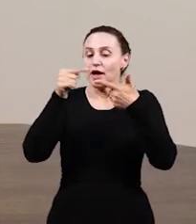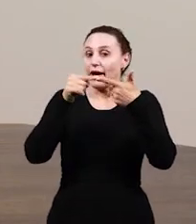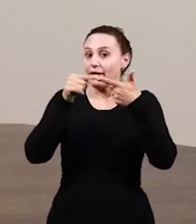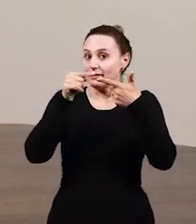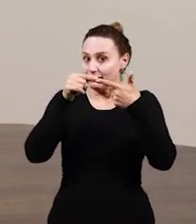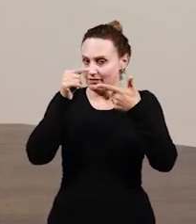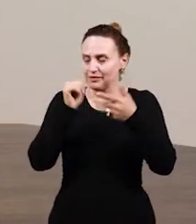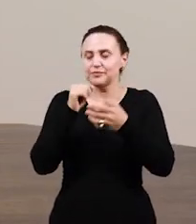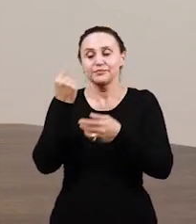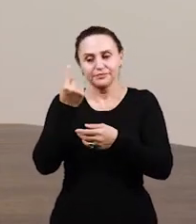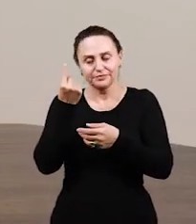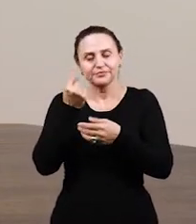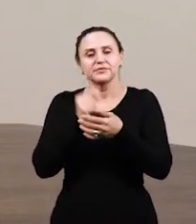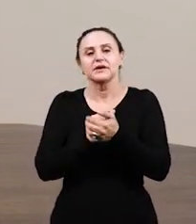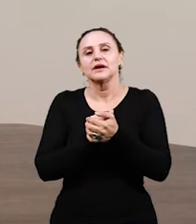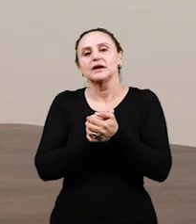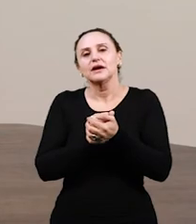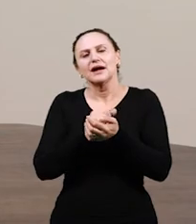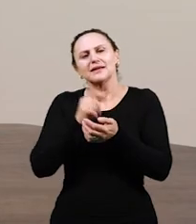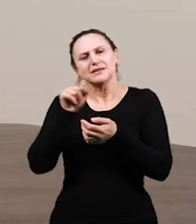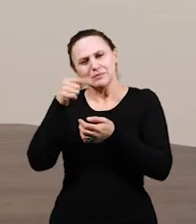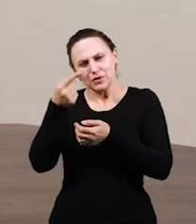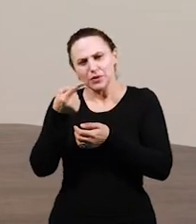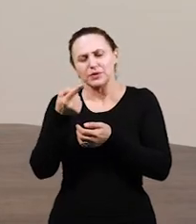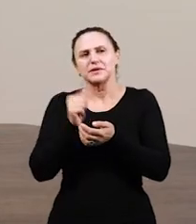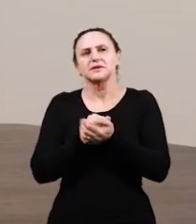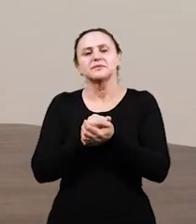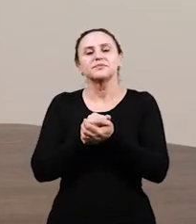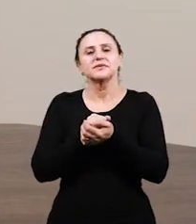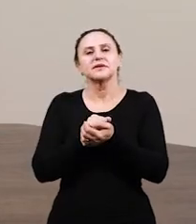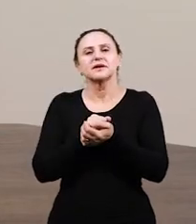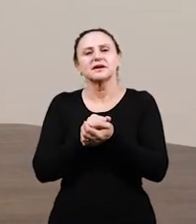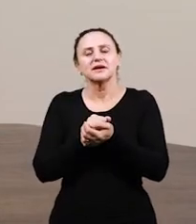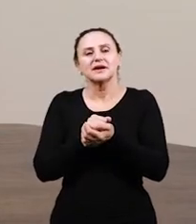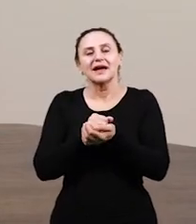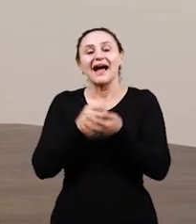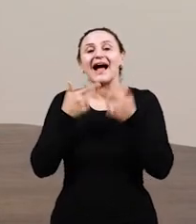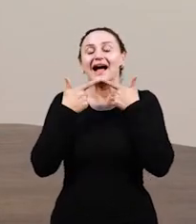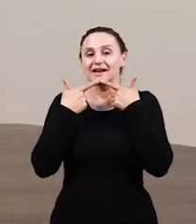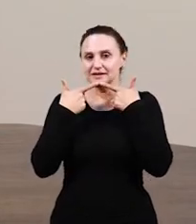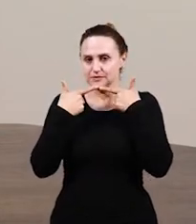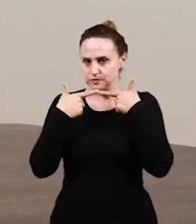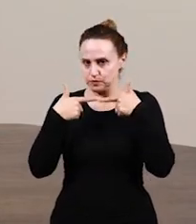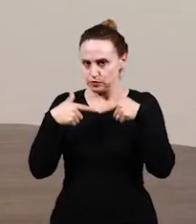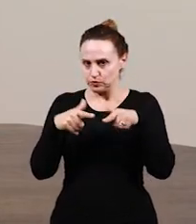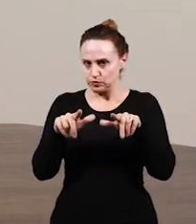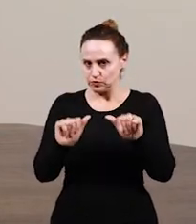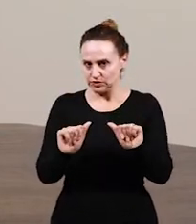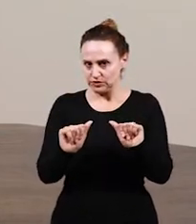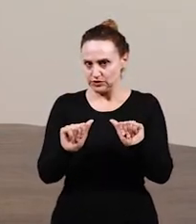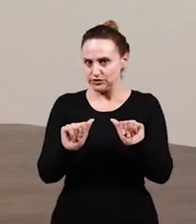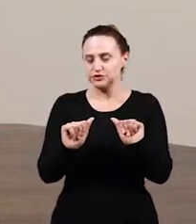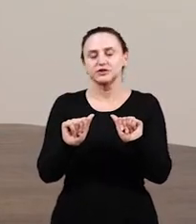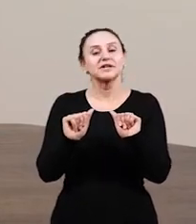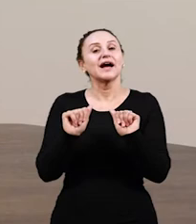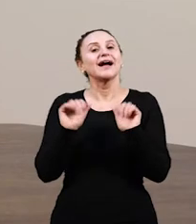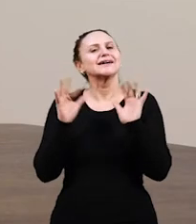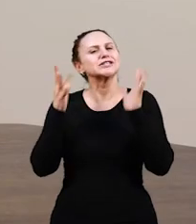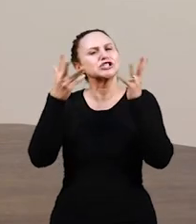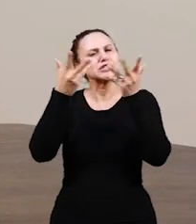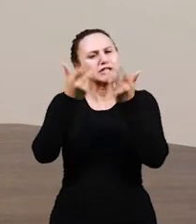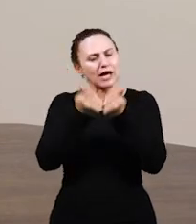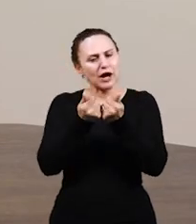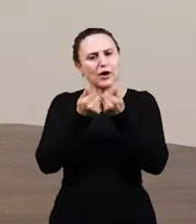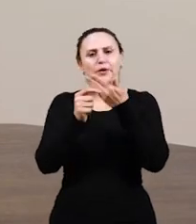aí chegamos então depois da das gramáticas comparadas chegamos a publicação do curso de linguística Geral com um ferdinadz os